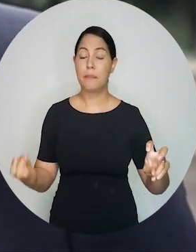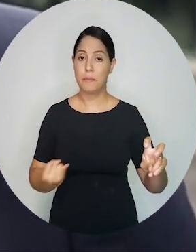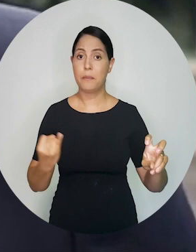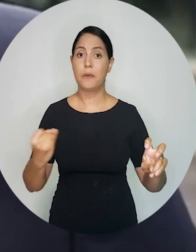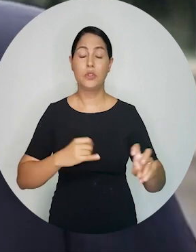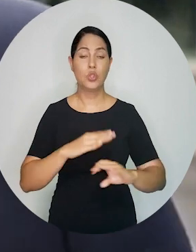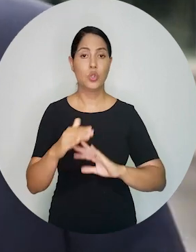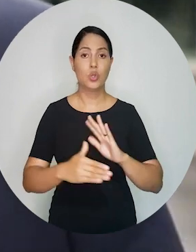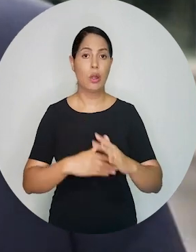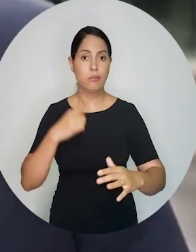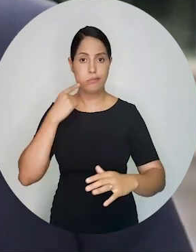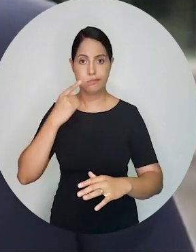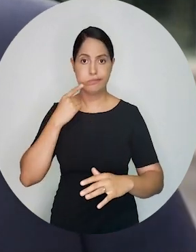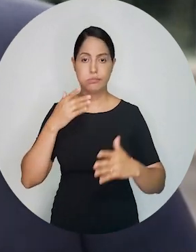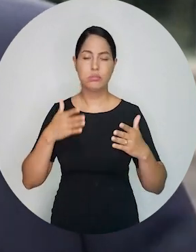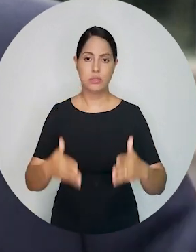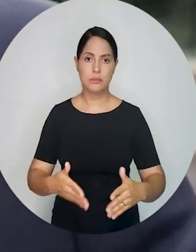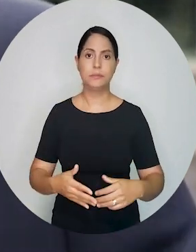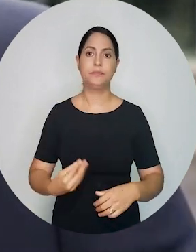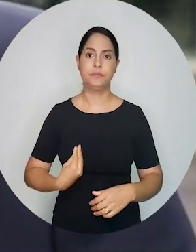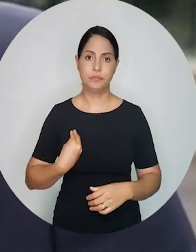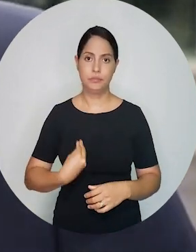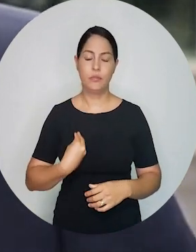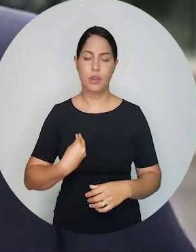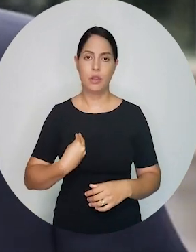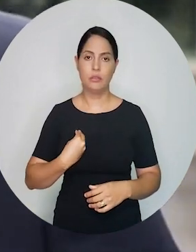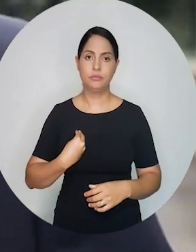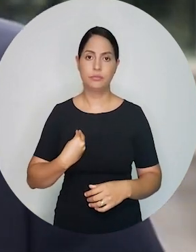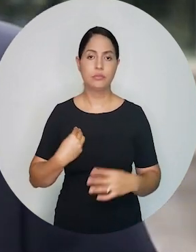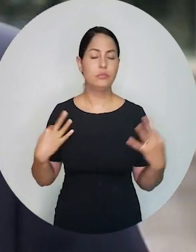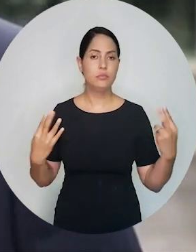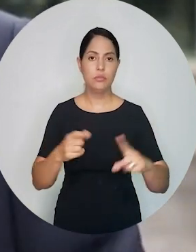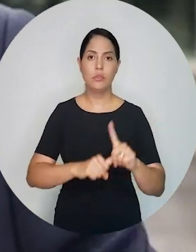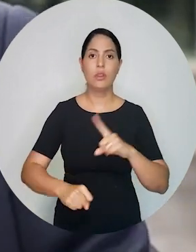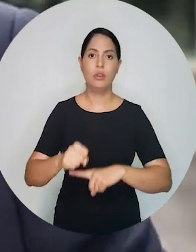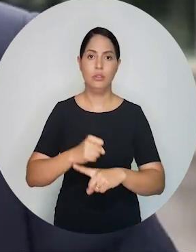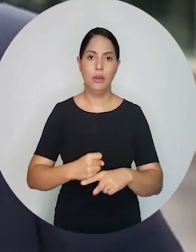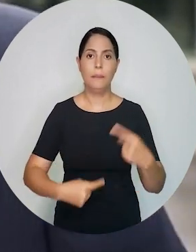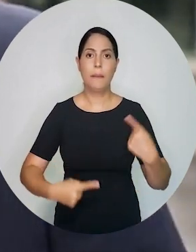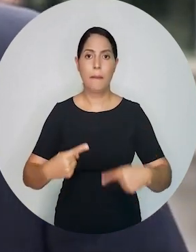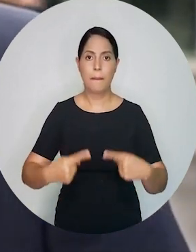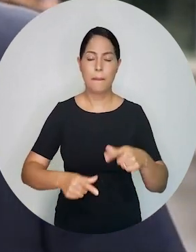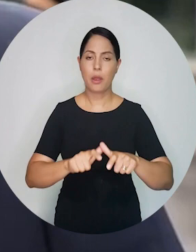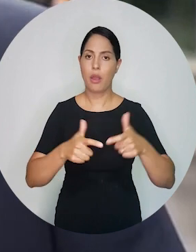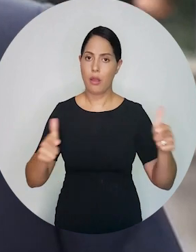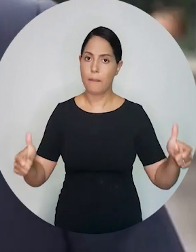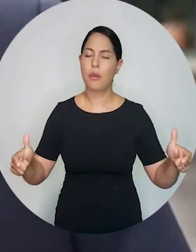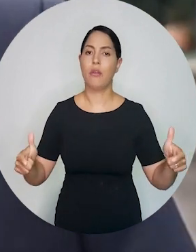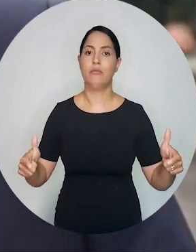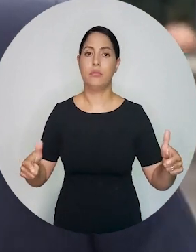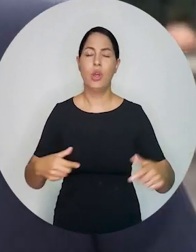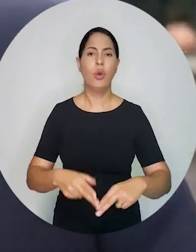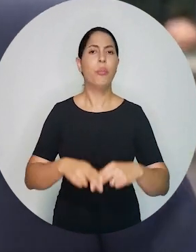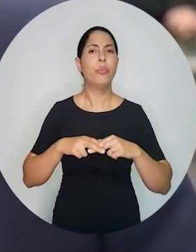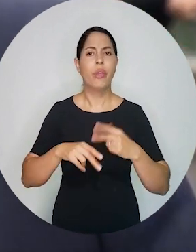ampla participação em um tema que é fundamental para as advogadas e para os advogados, mas é fundamental para a sociedade. Nós precisamos